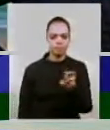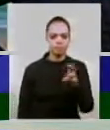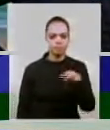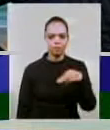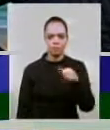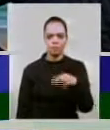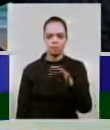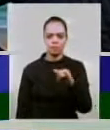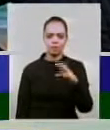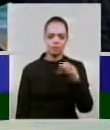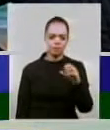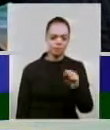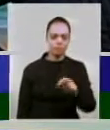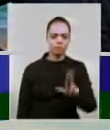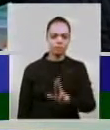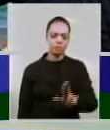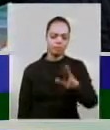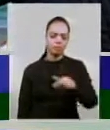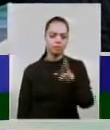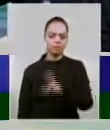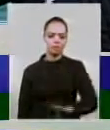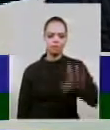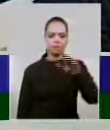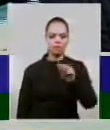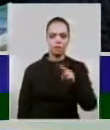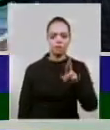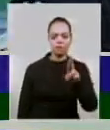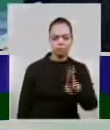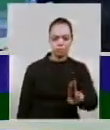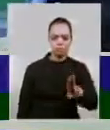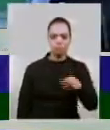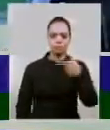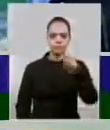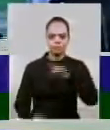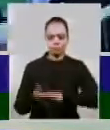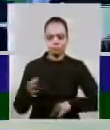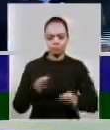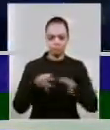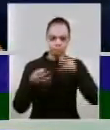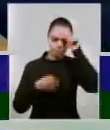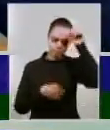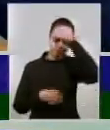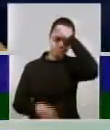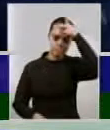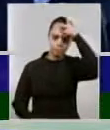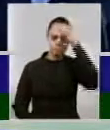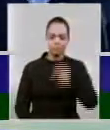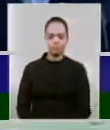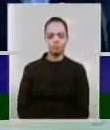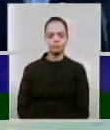de Uberlândia e Região, ARUR, e da outras providências. Projeto do Prefeito Municipal.